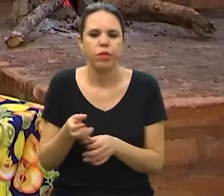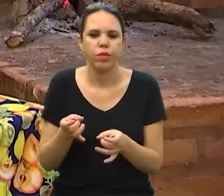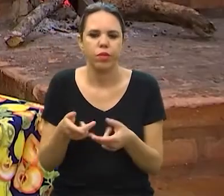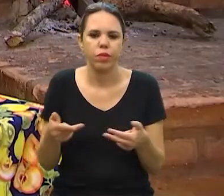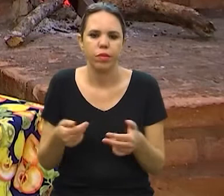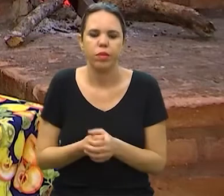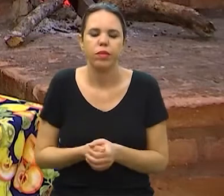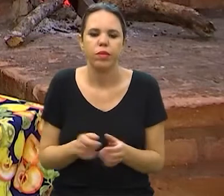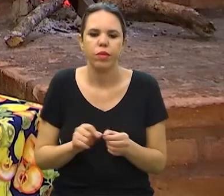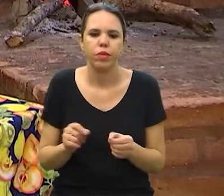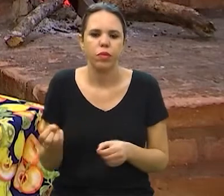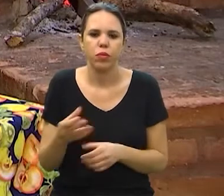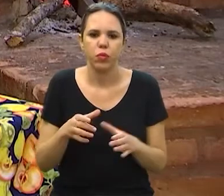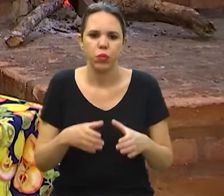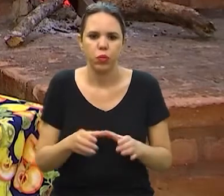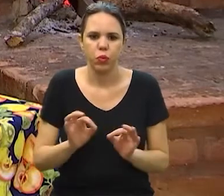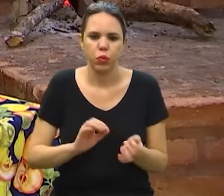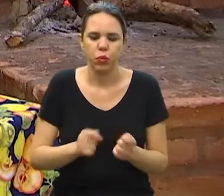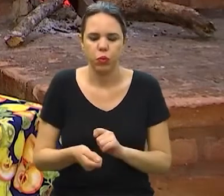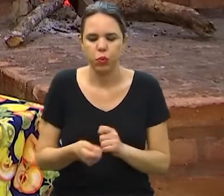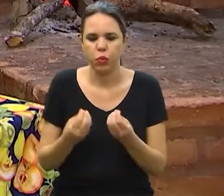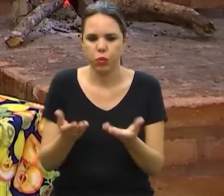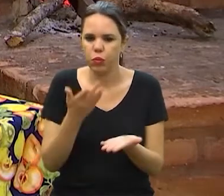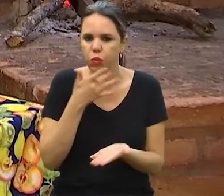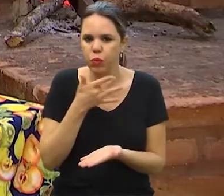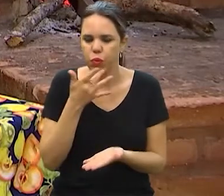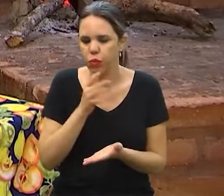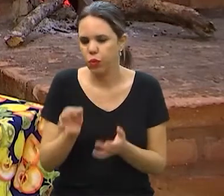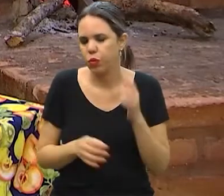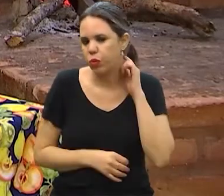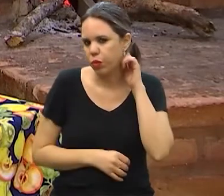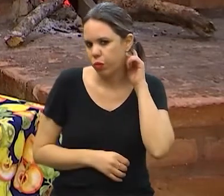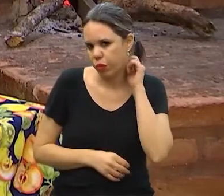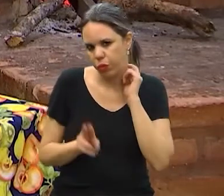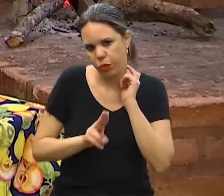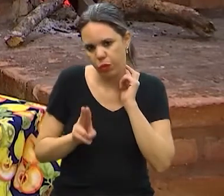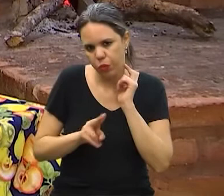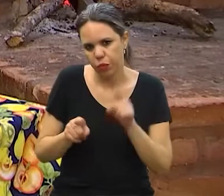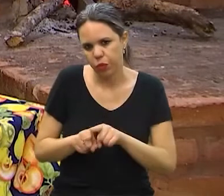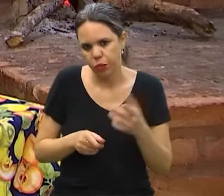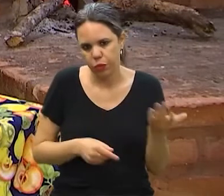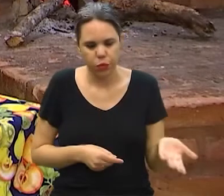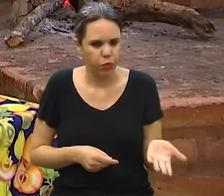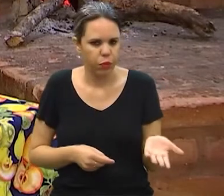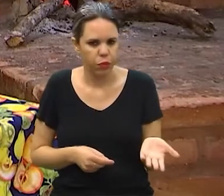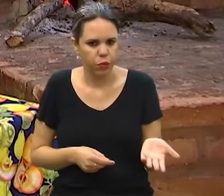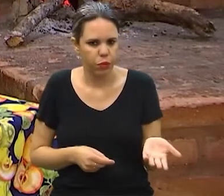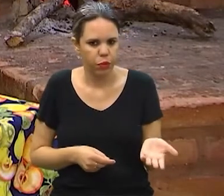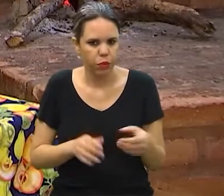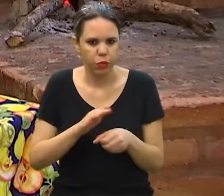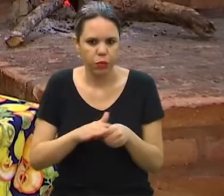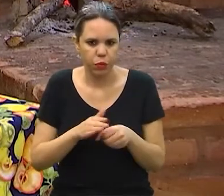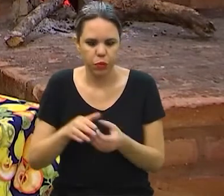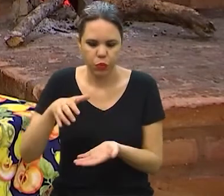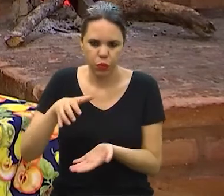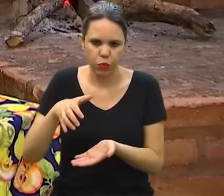sobras, né? E fazer um novo prato aí, servir, e fica uma delícia. Com certeza. A gente está usando também aqui o extrato de tomate, mas